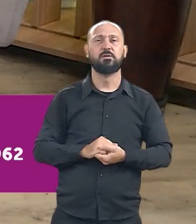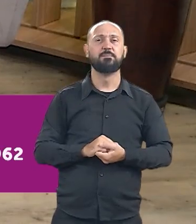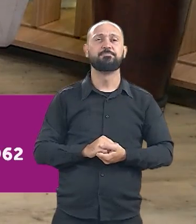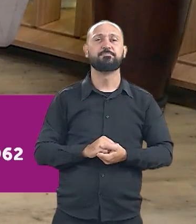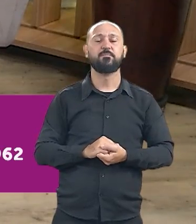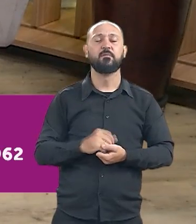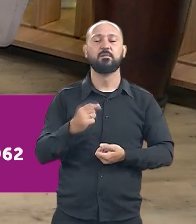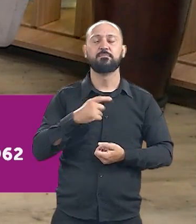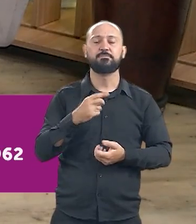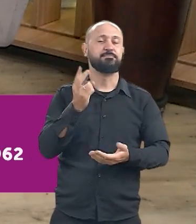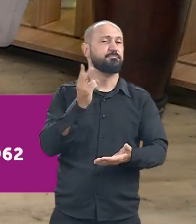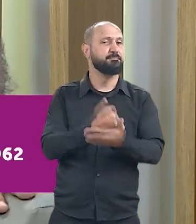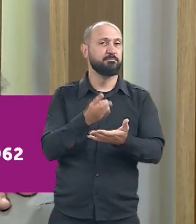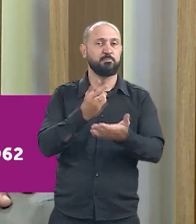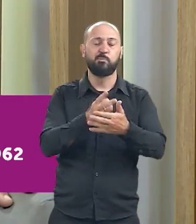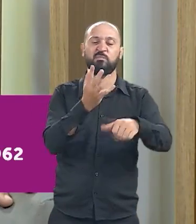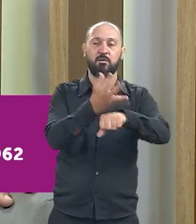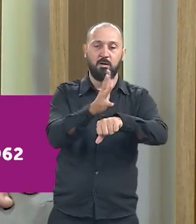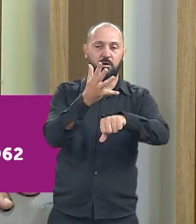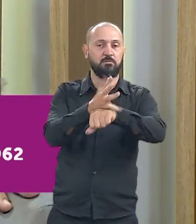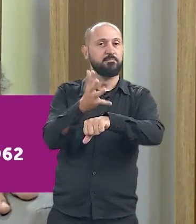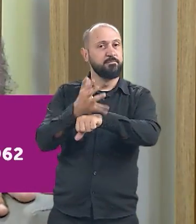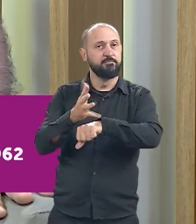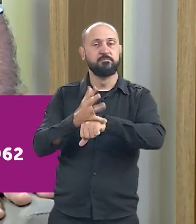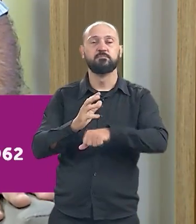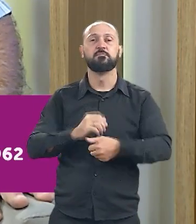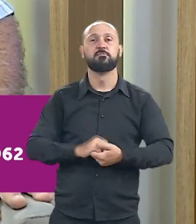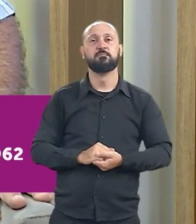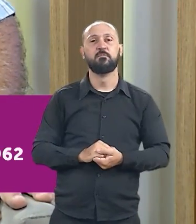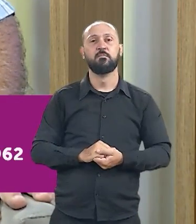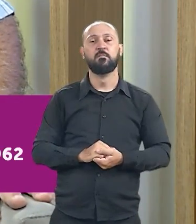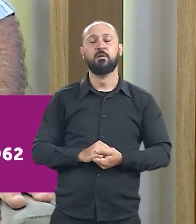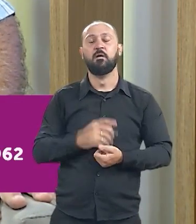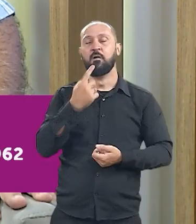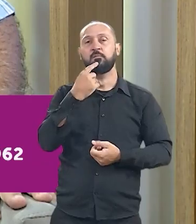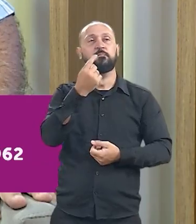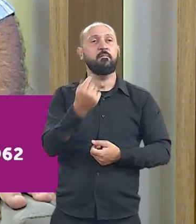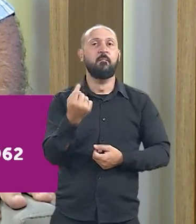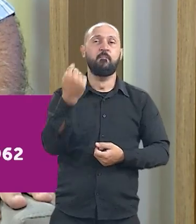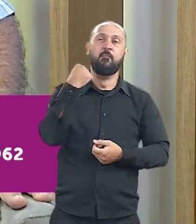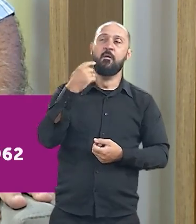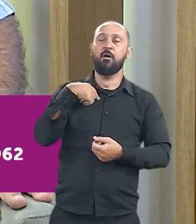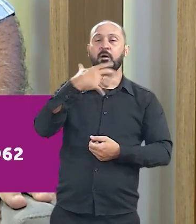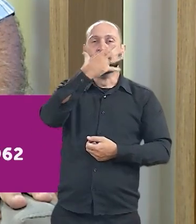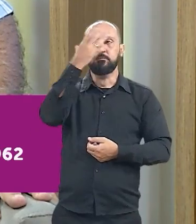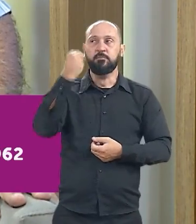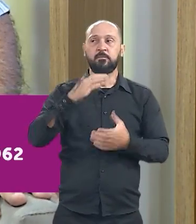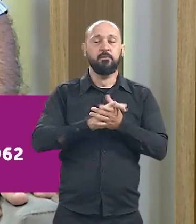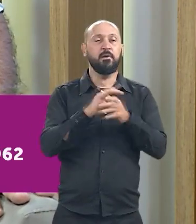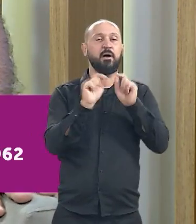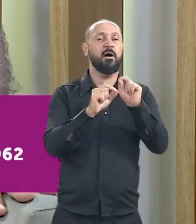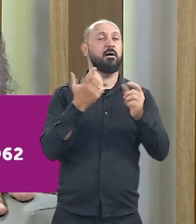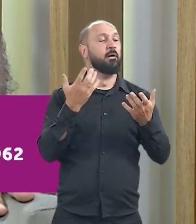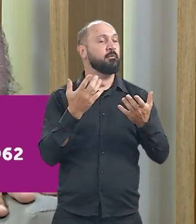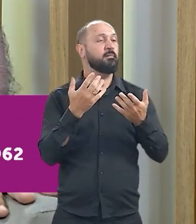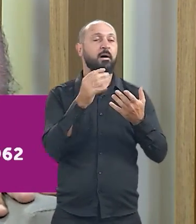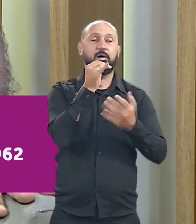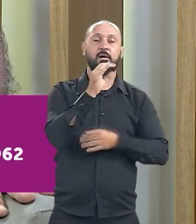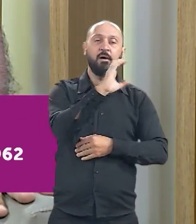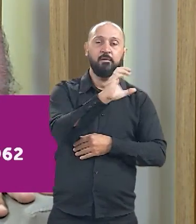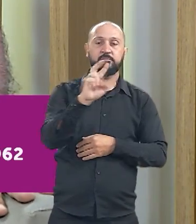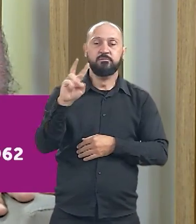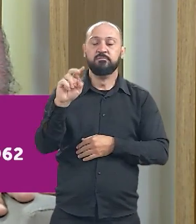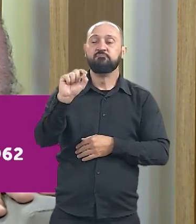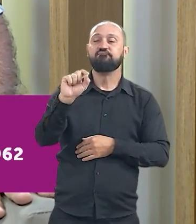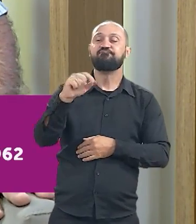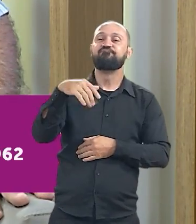treinamento. E ainda mais, você falou agora há pouco, até esqueci, o CVV tem se valido muito de cursos online